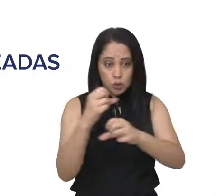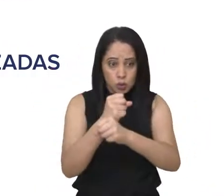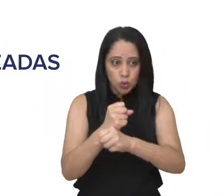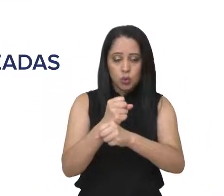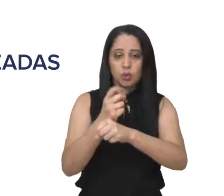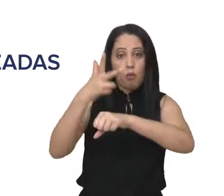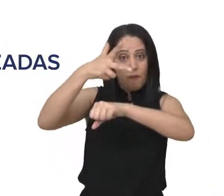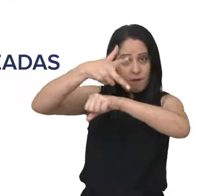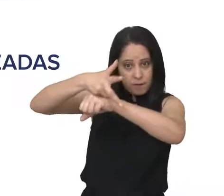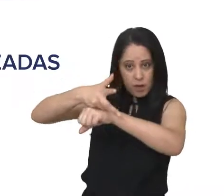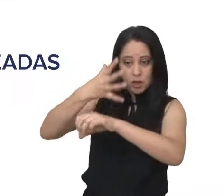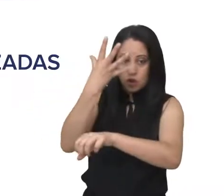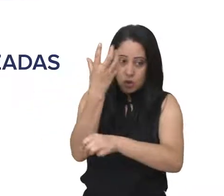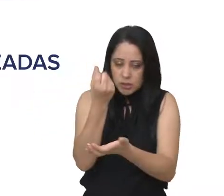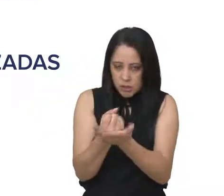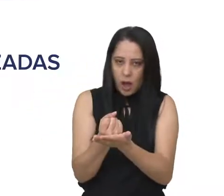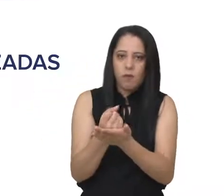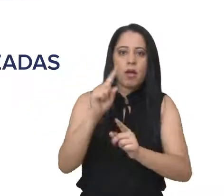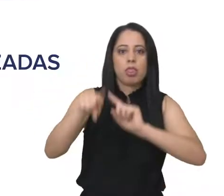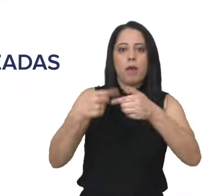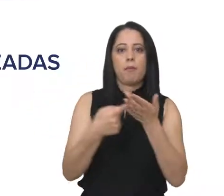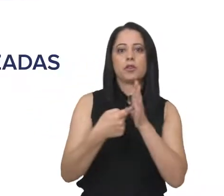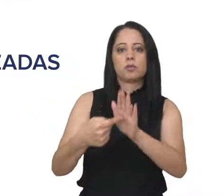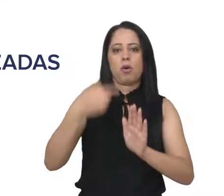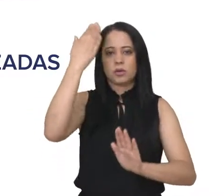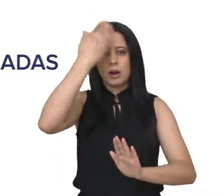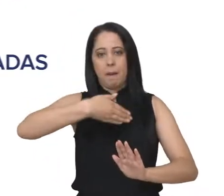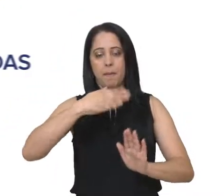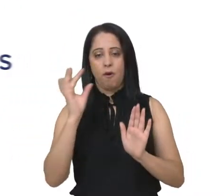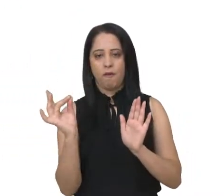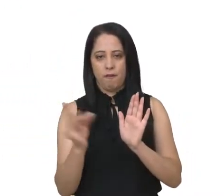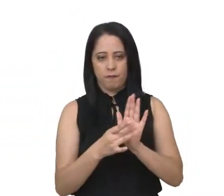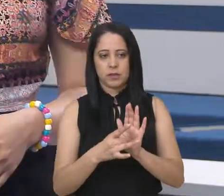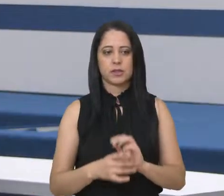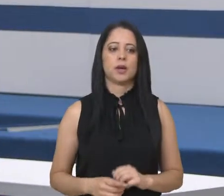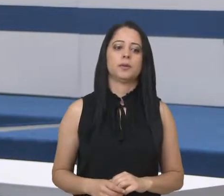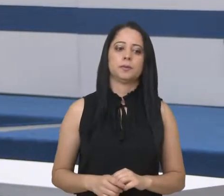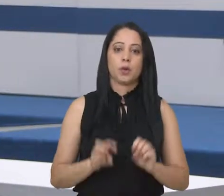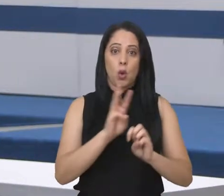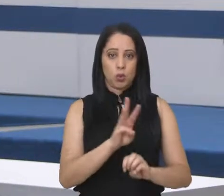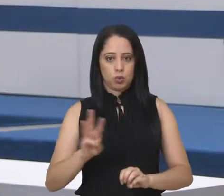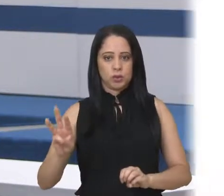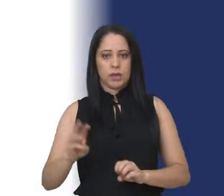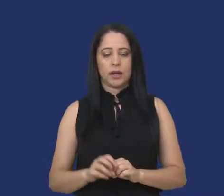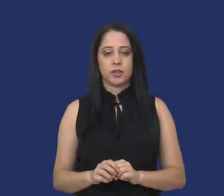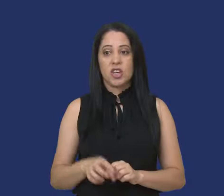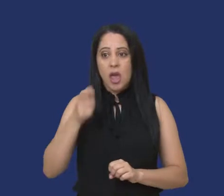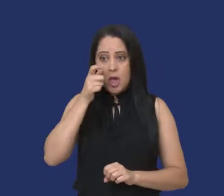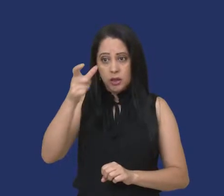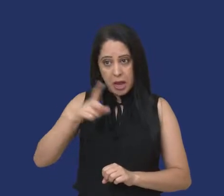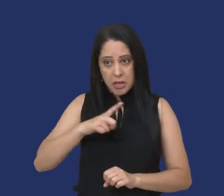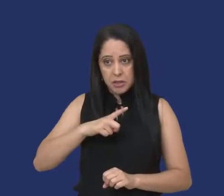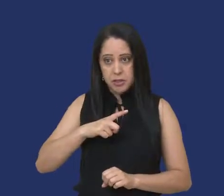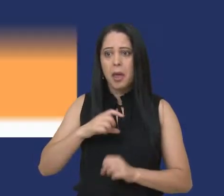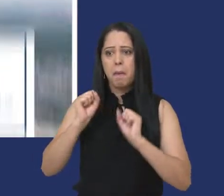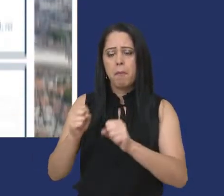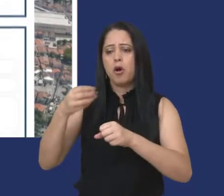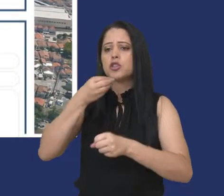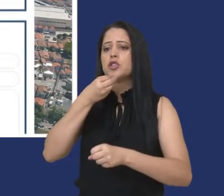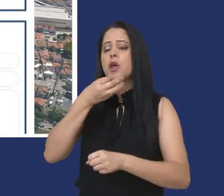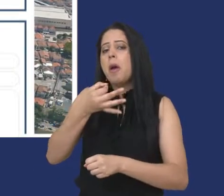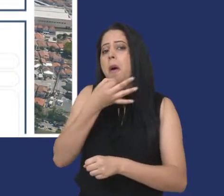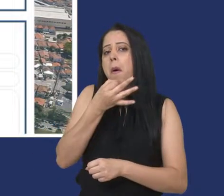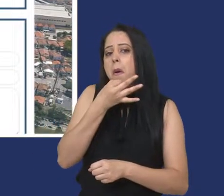disponibilizadas no site da Câmara Municipal para divulgação e controle público. Os interessados também poderão enviar suas